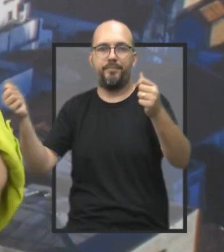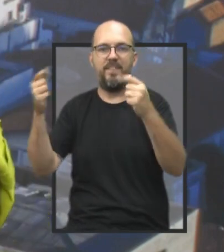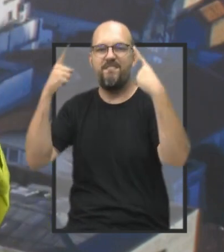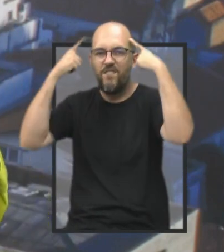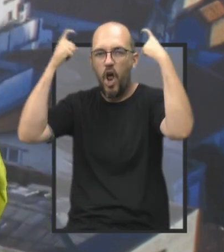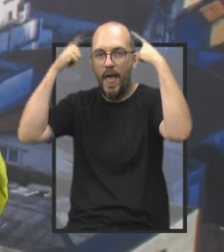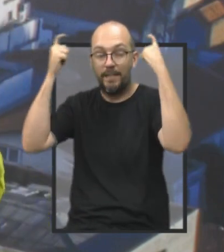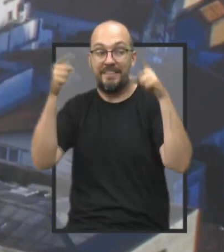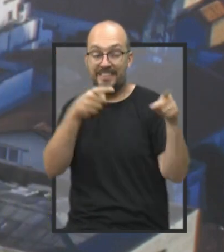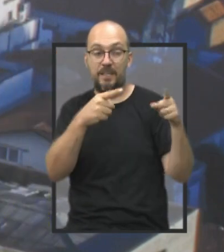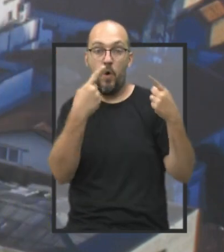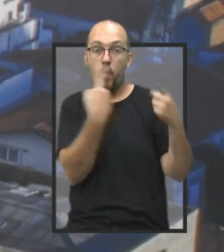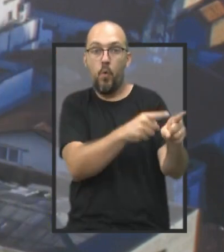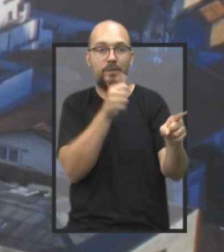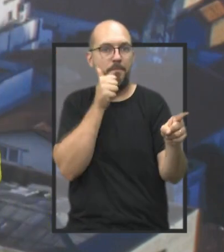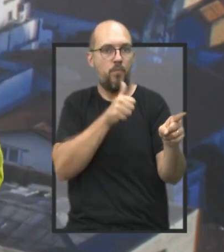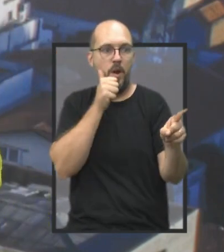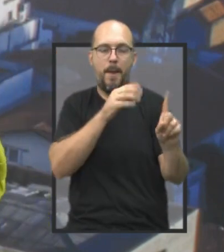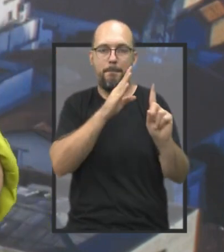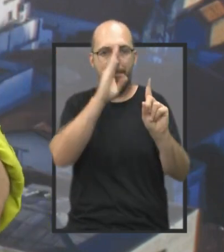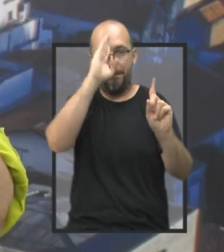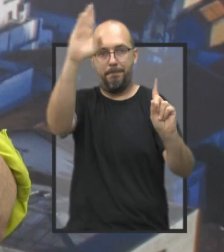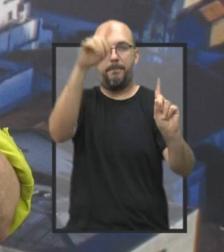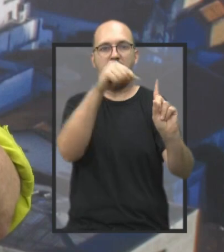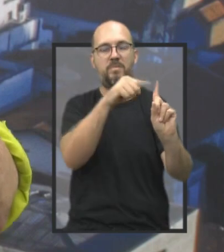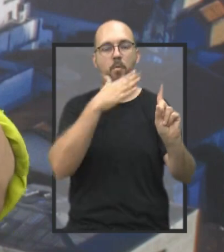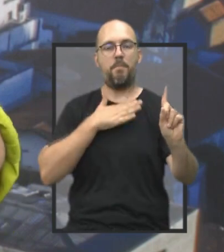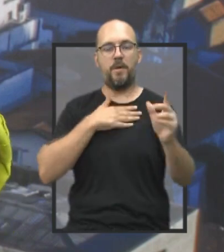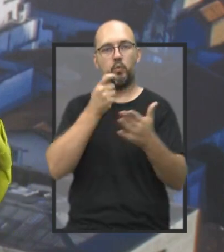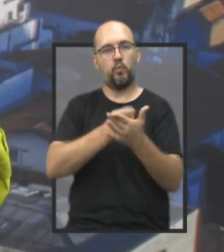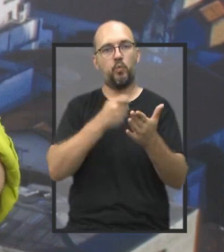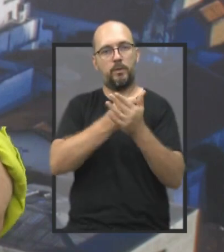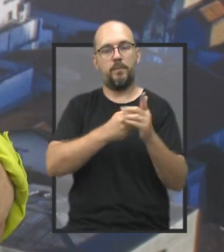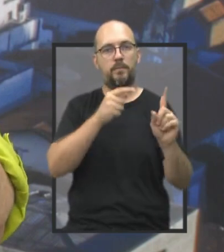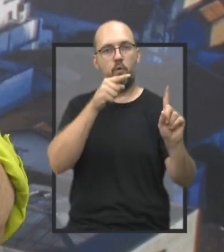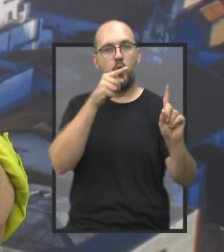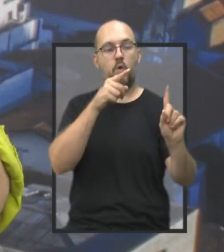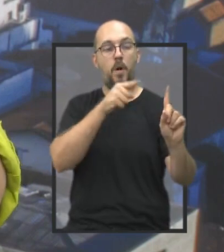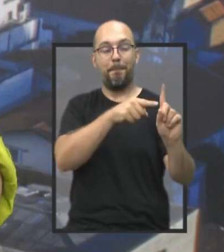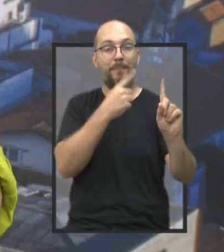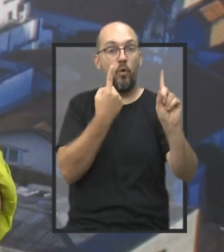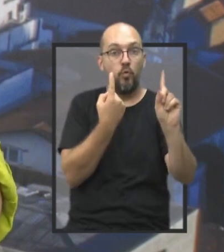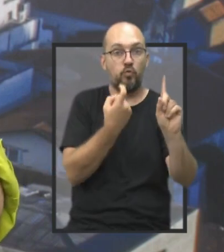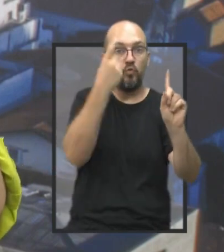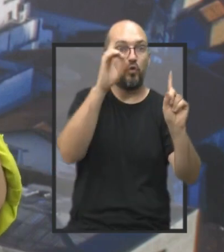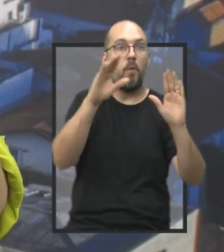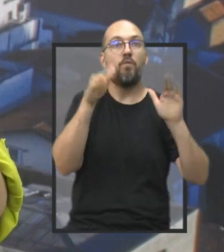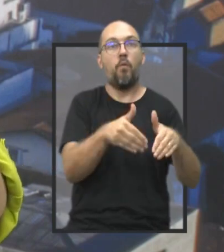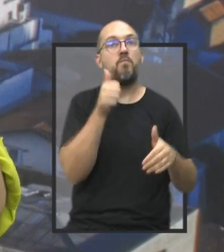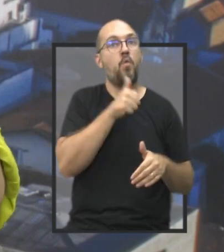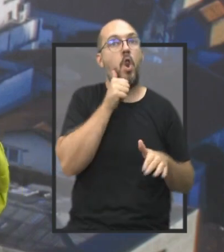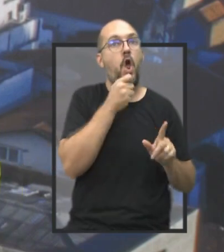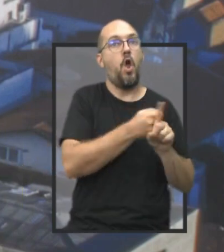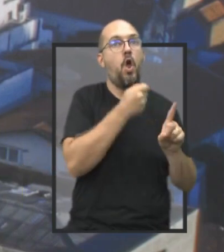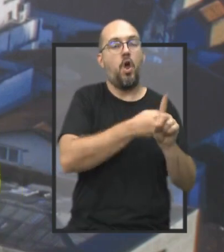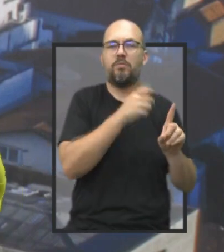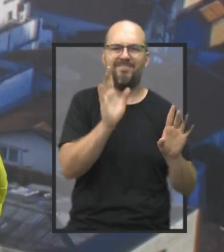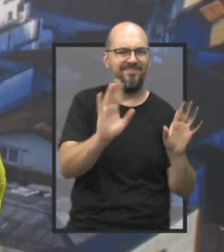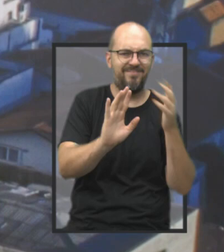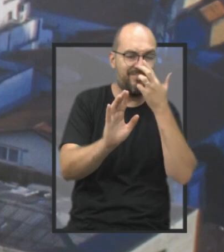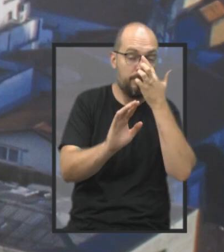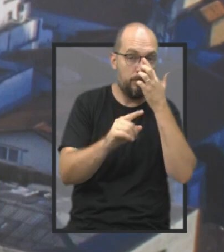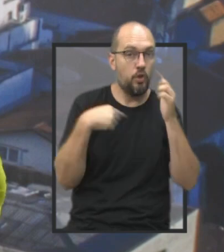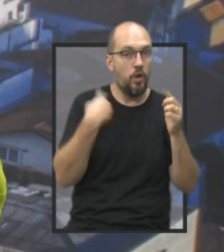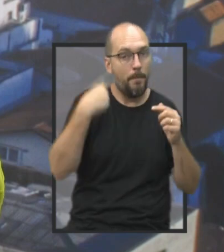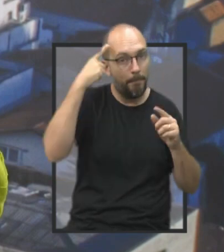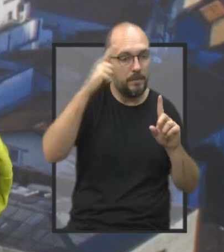mulher, ela é sim a minha primeira bandeira, mas ela não é isolada. nada. Não existe trabalhar sem pensar